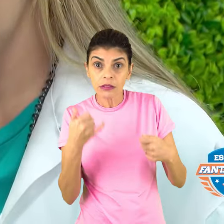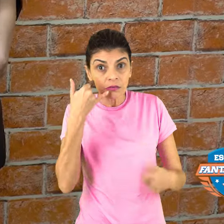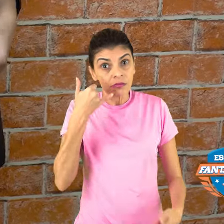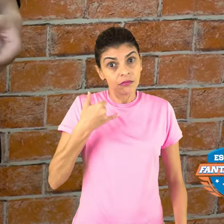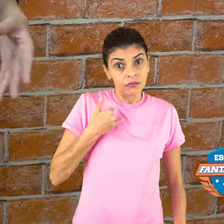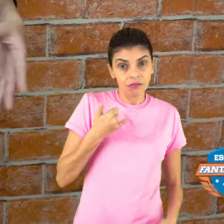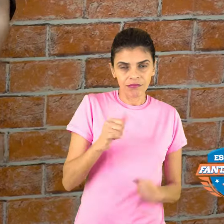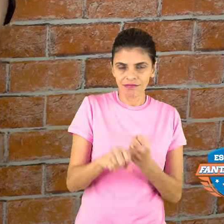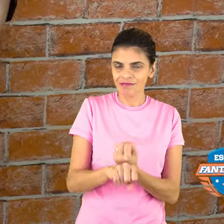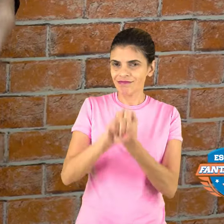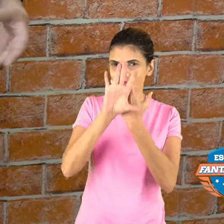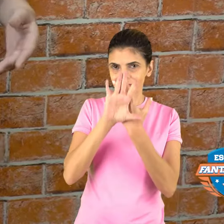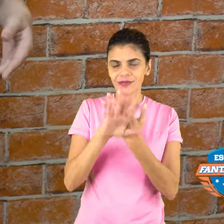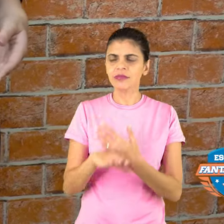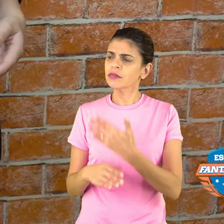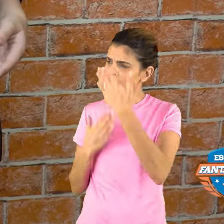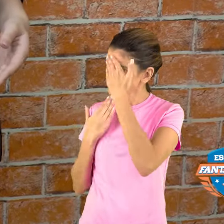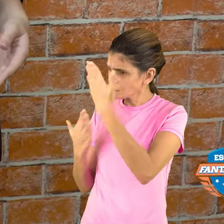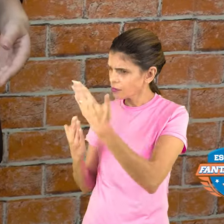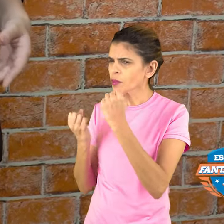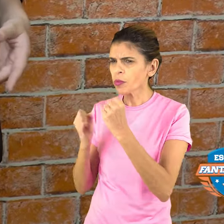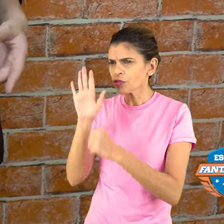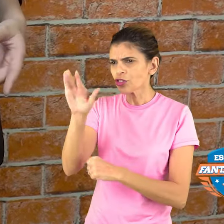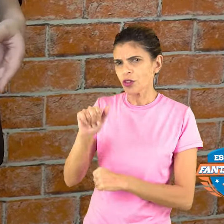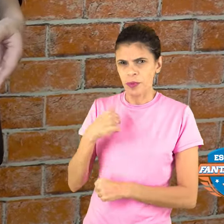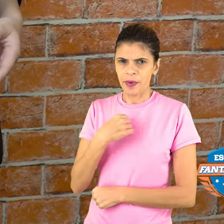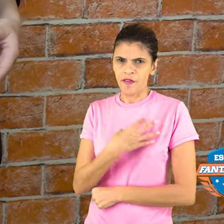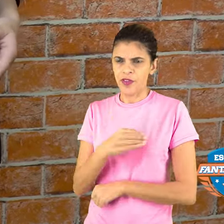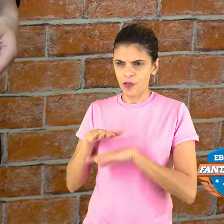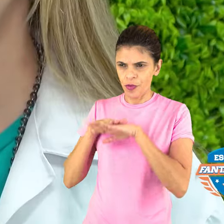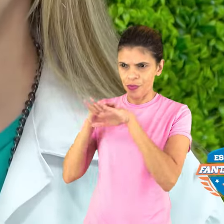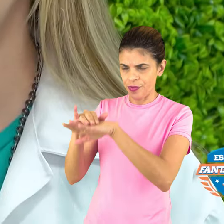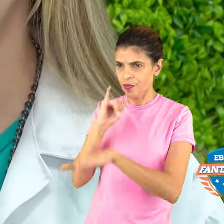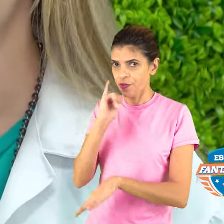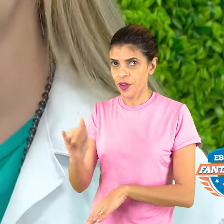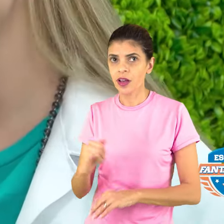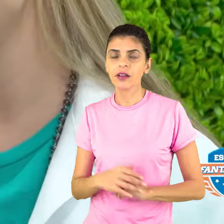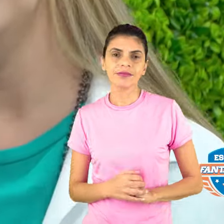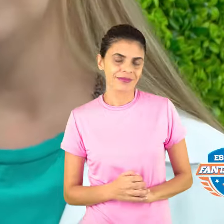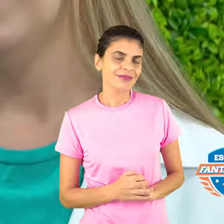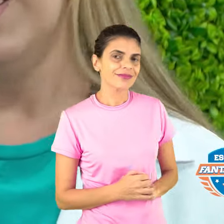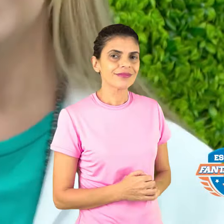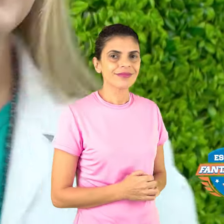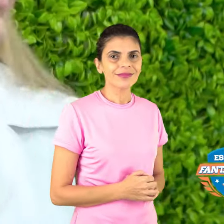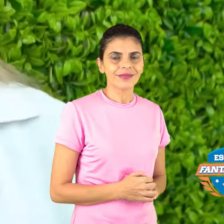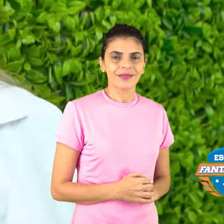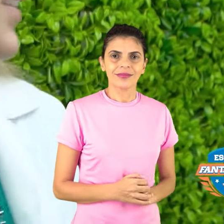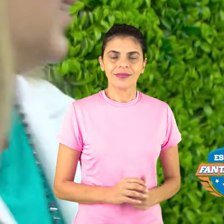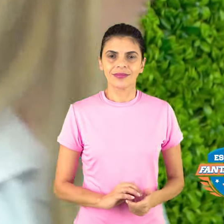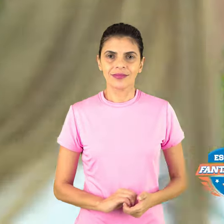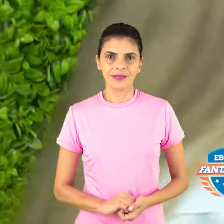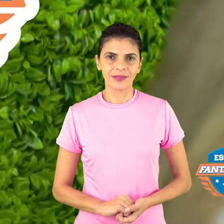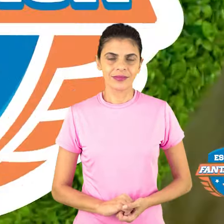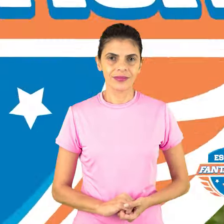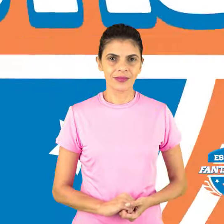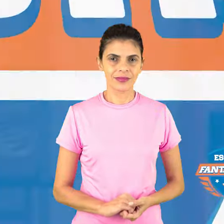ligar. Obrigada. Você pode chamar a Camila para eu dar a notícia? Claro.